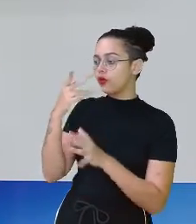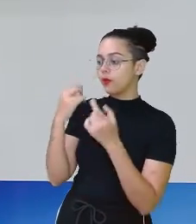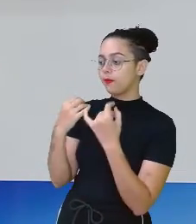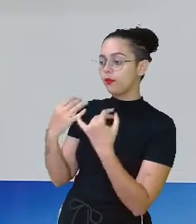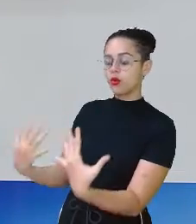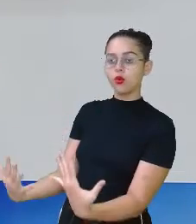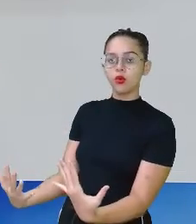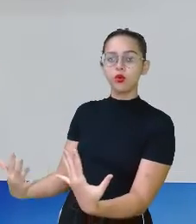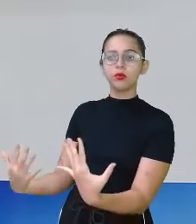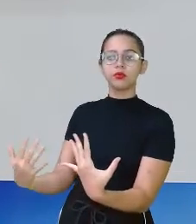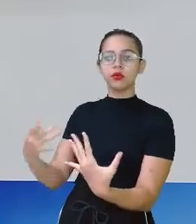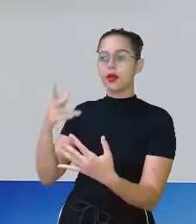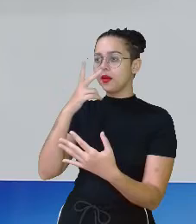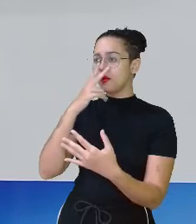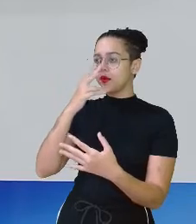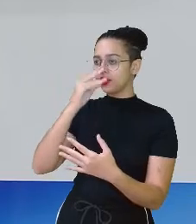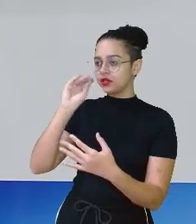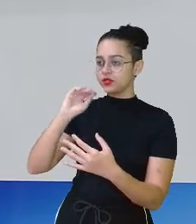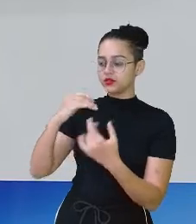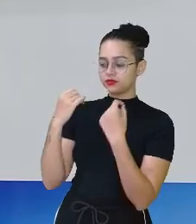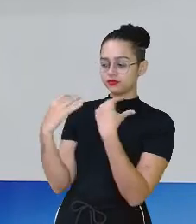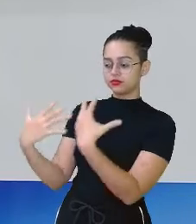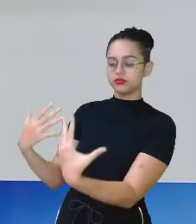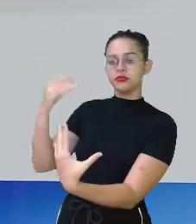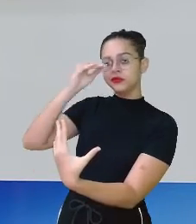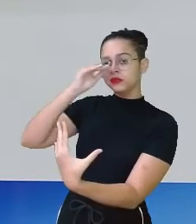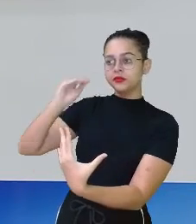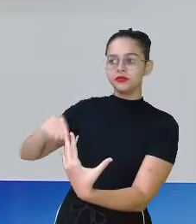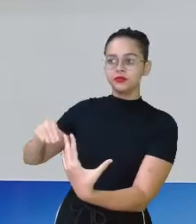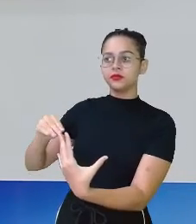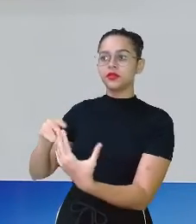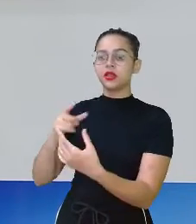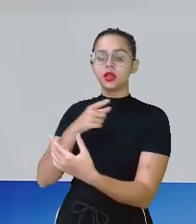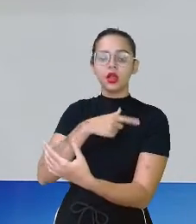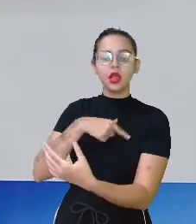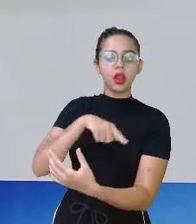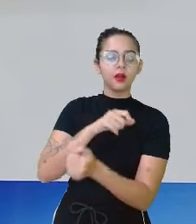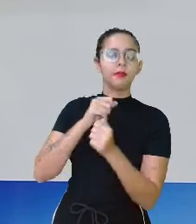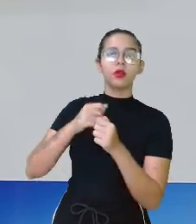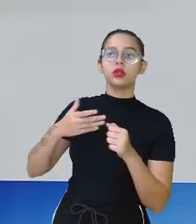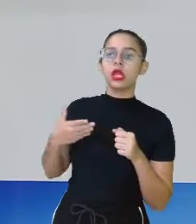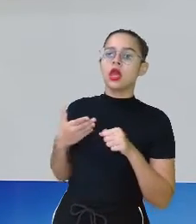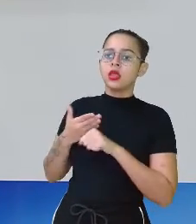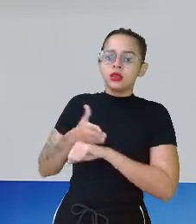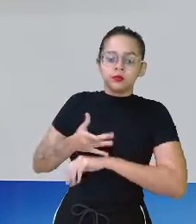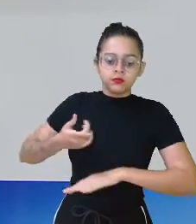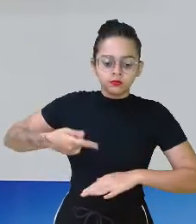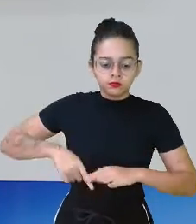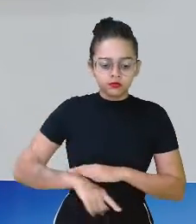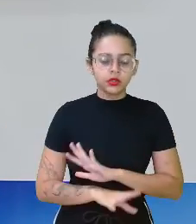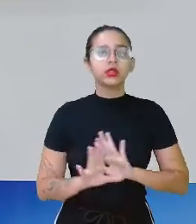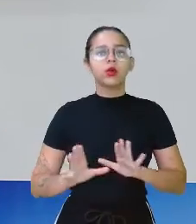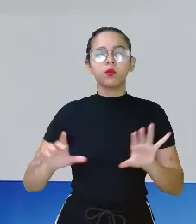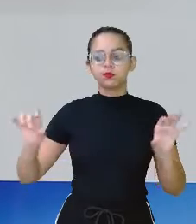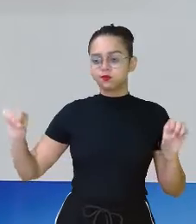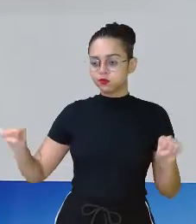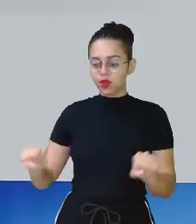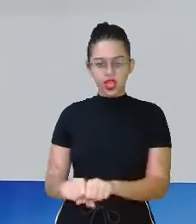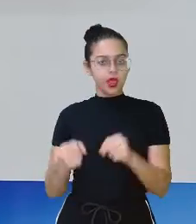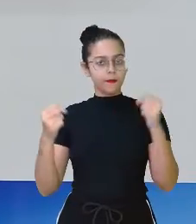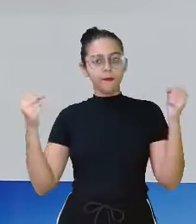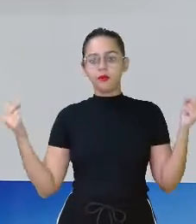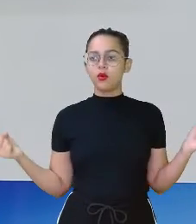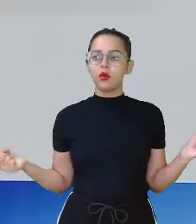Eles desconsideravam ali o público para que eles pudessem entrar mesmo no espetáculo. E aí quebrou-se essa parede,